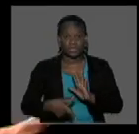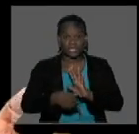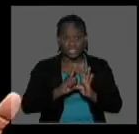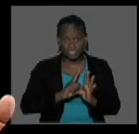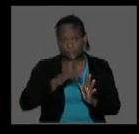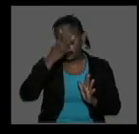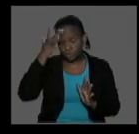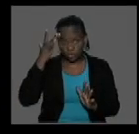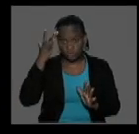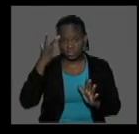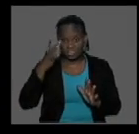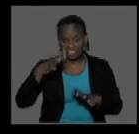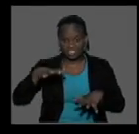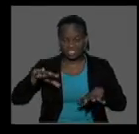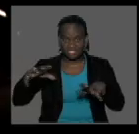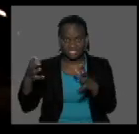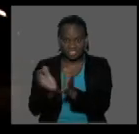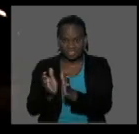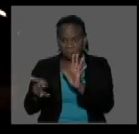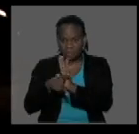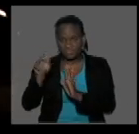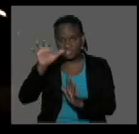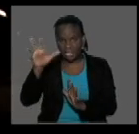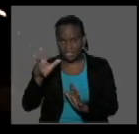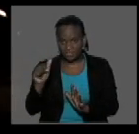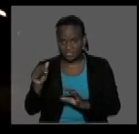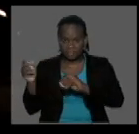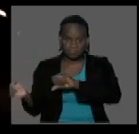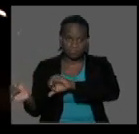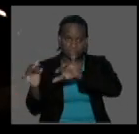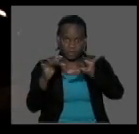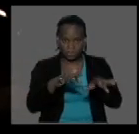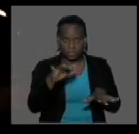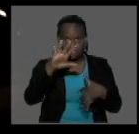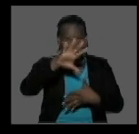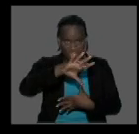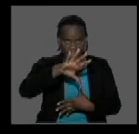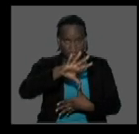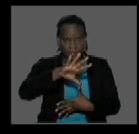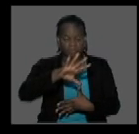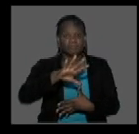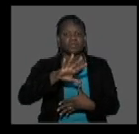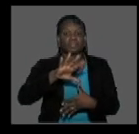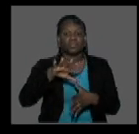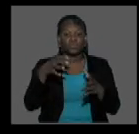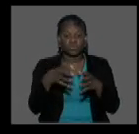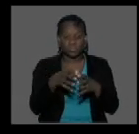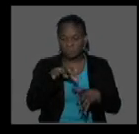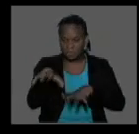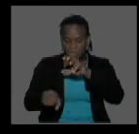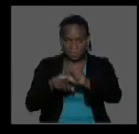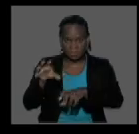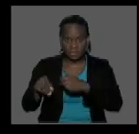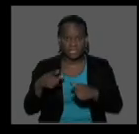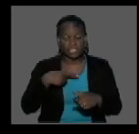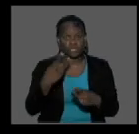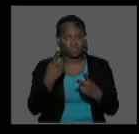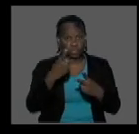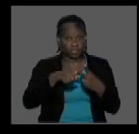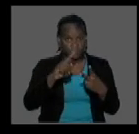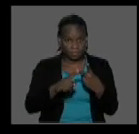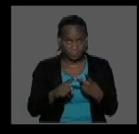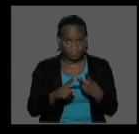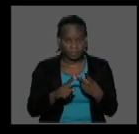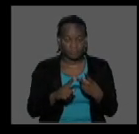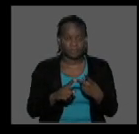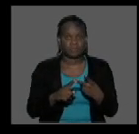da deportação dos africanos para as Américas, o colonialismo trabalhou com duas